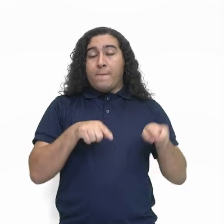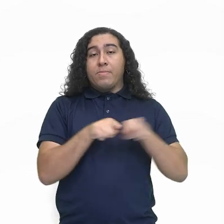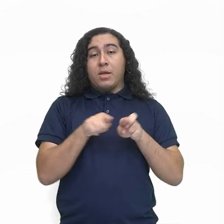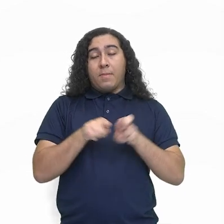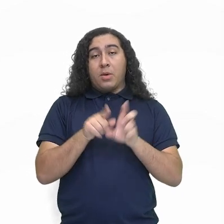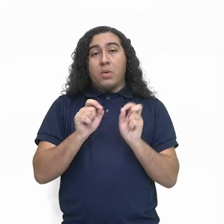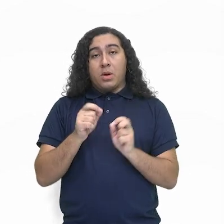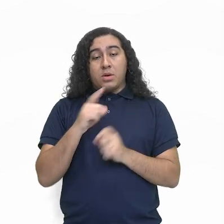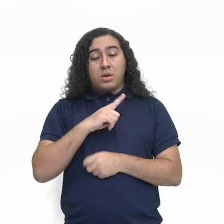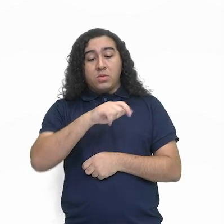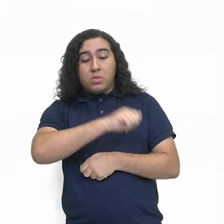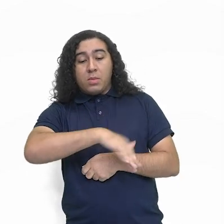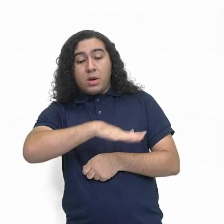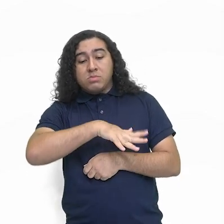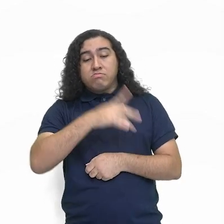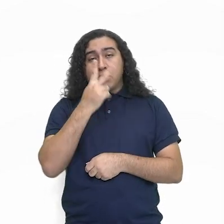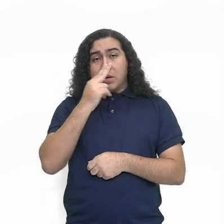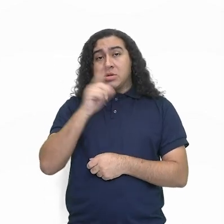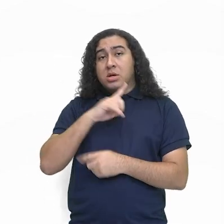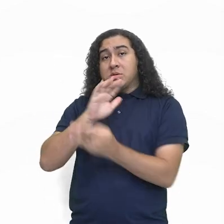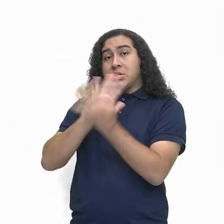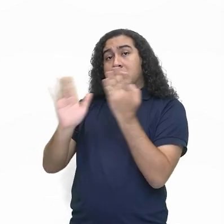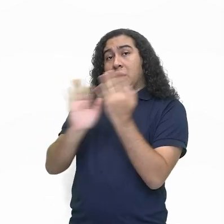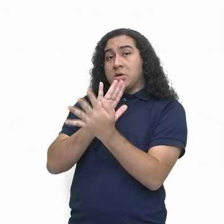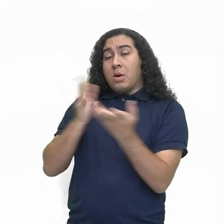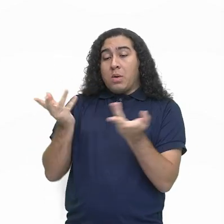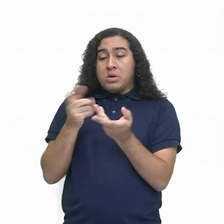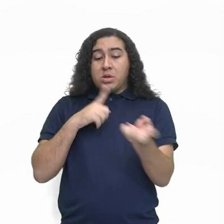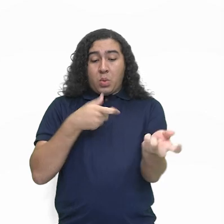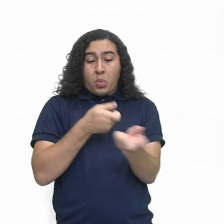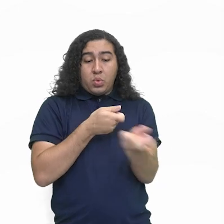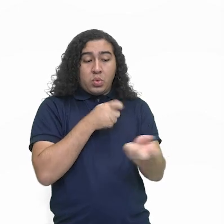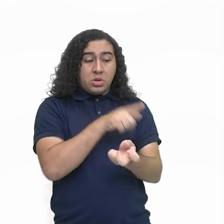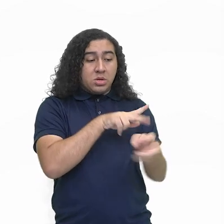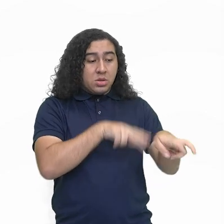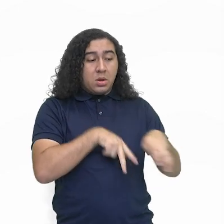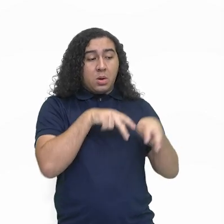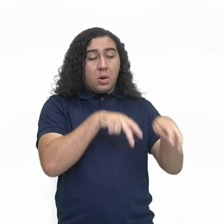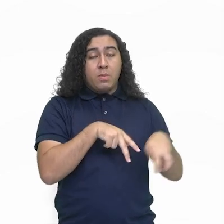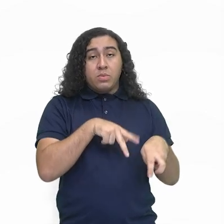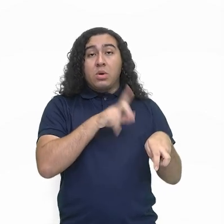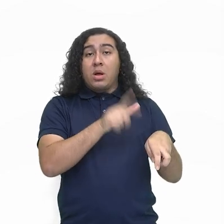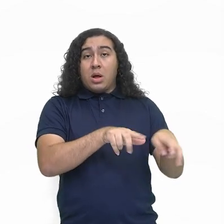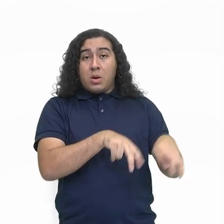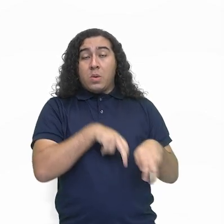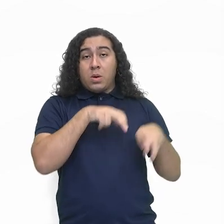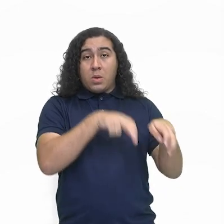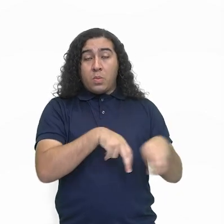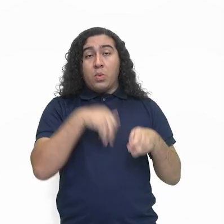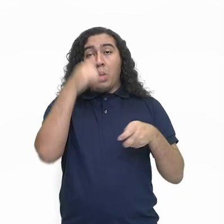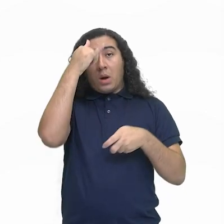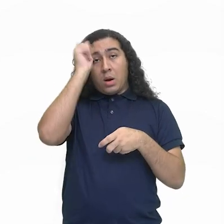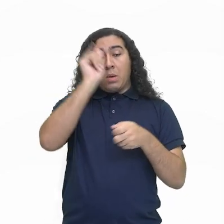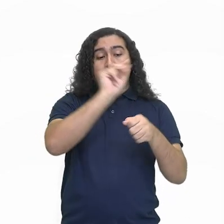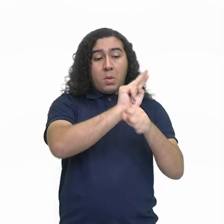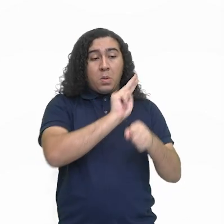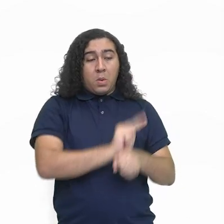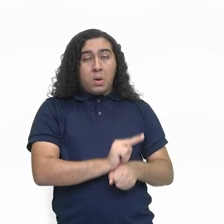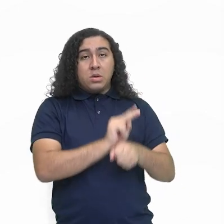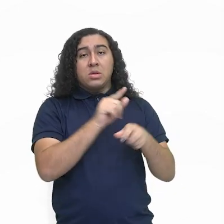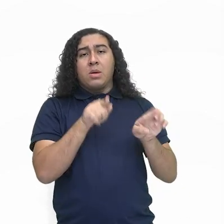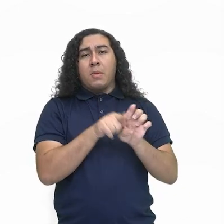rural, é como se a cidade passasse a dominar o campo. Né? É como se a agropecuária ela deixasse de ser aquela coisa,